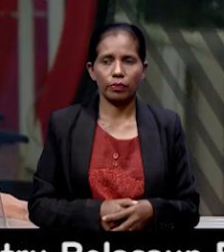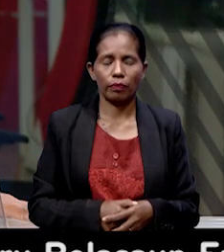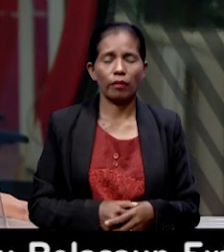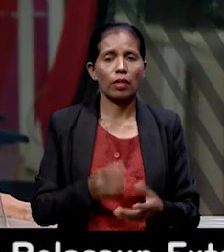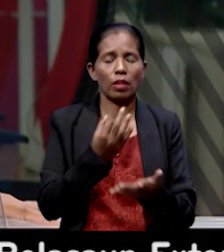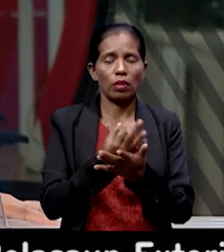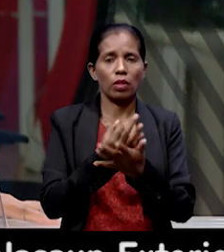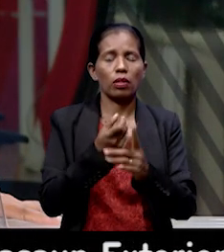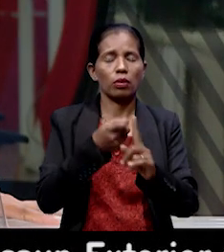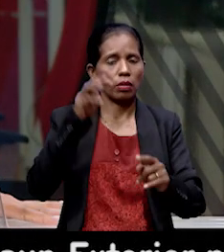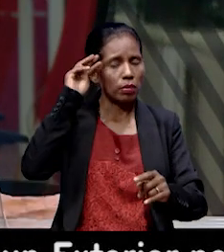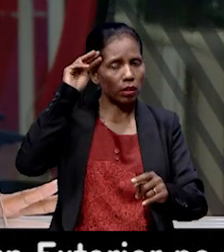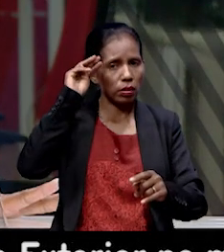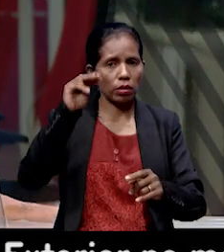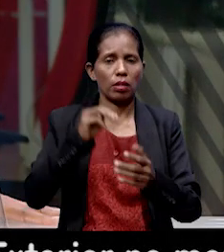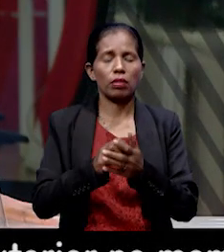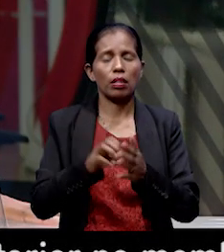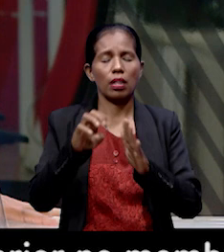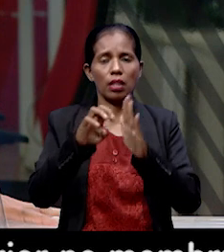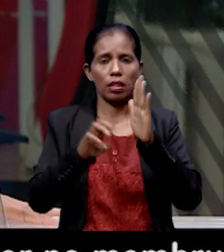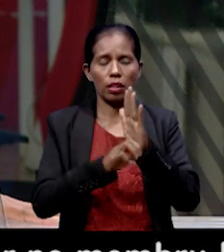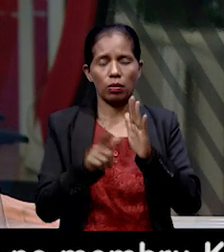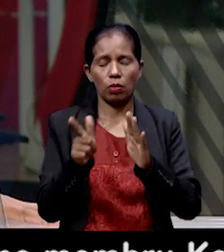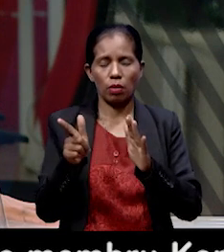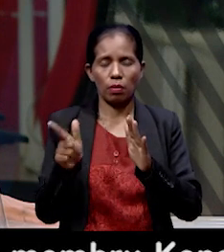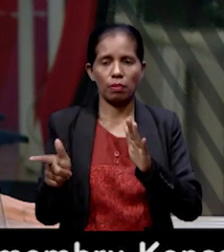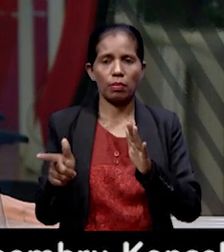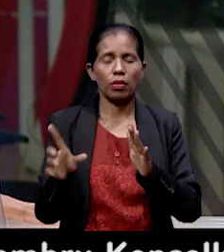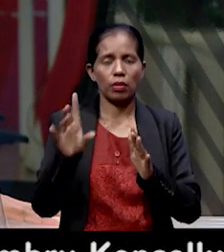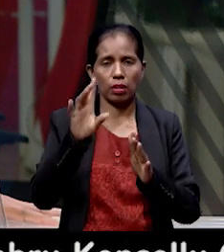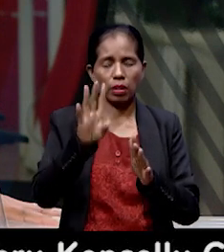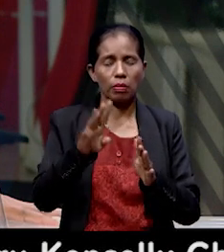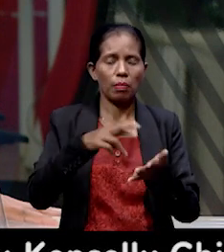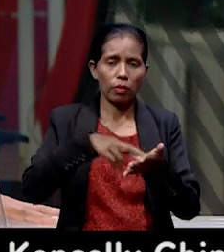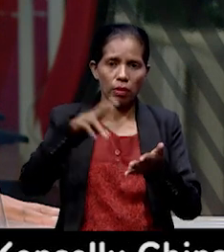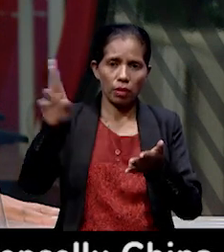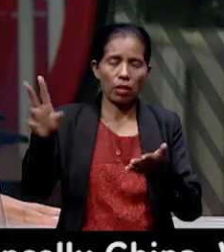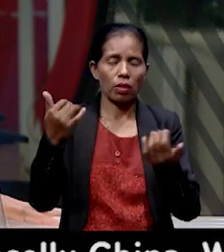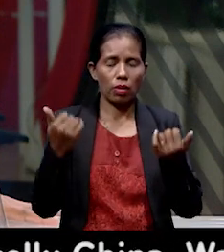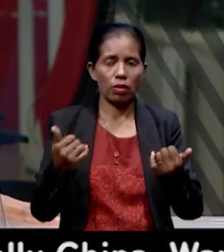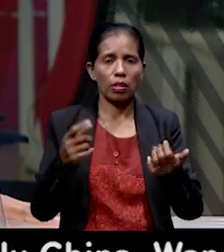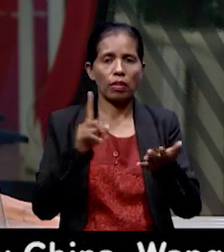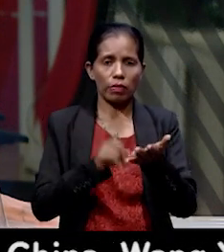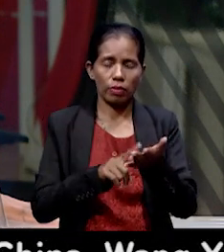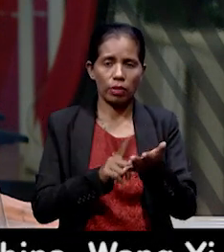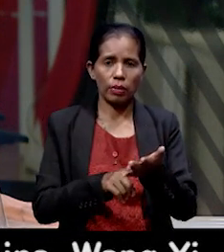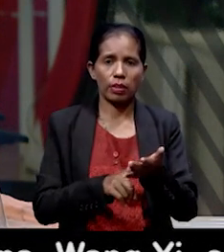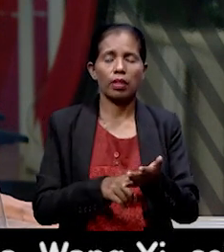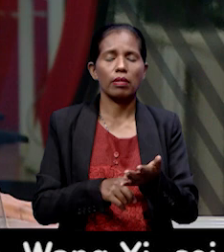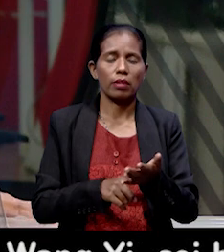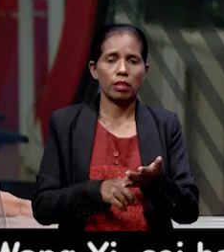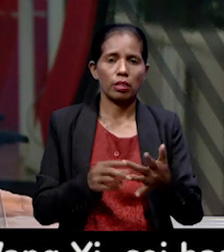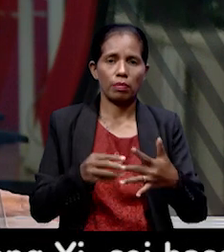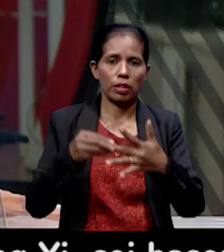Orsamentu, husi, Ministério, no Instituisaun, Estado, Rono, Resin, aprovado ona e discussão faze, espesialidade.